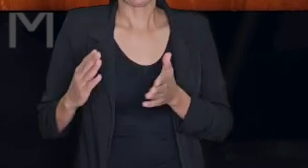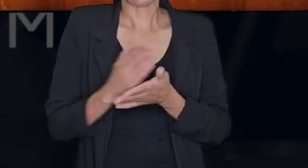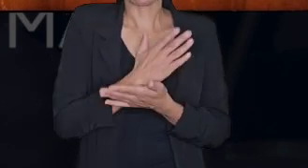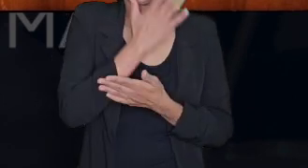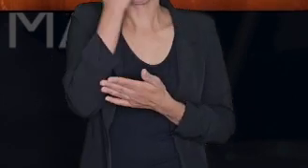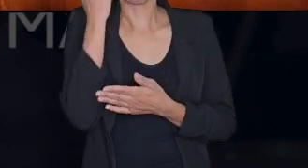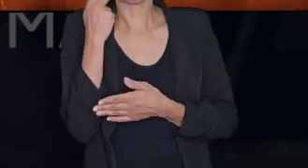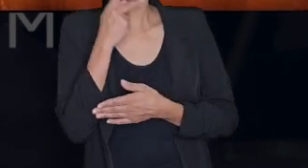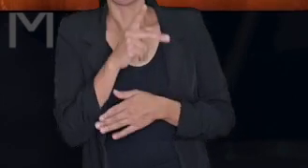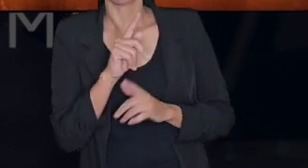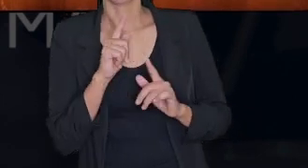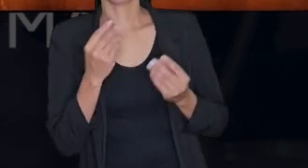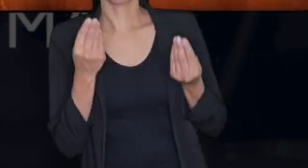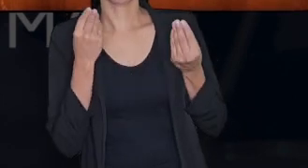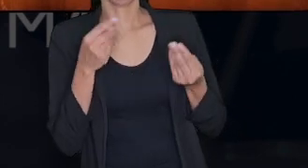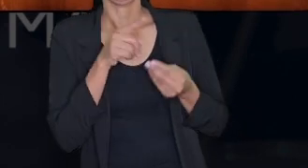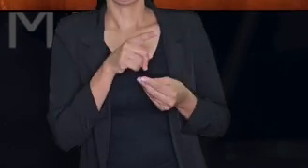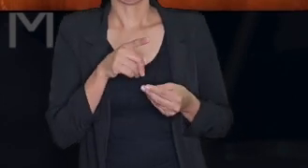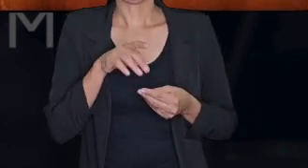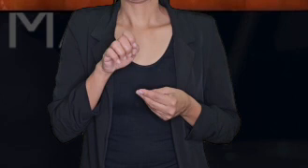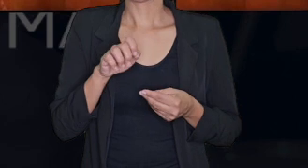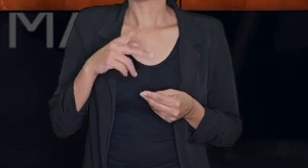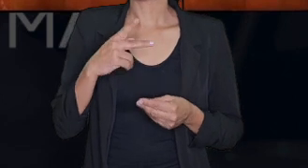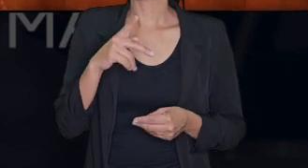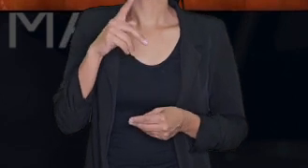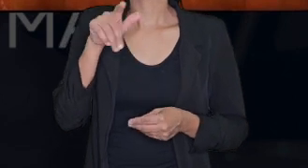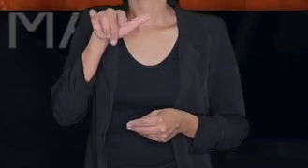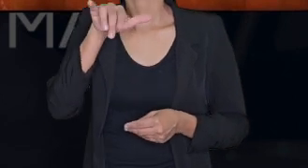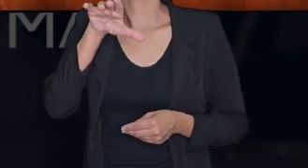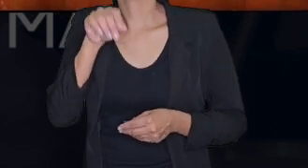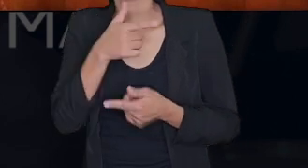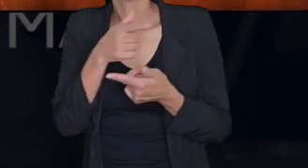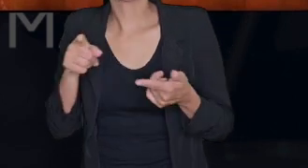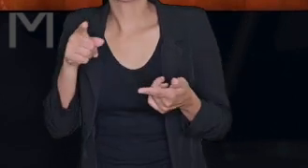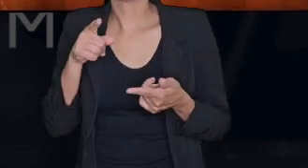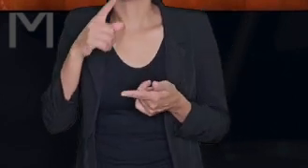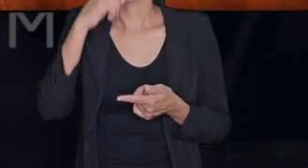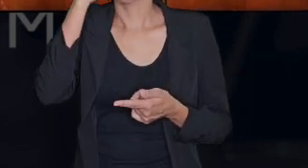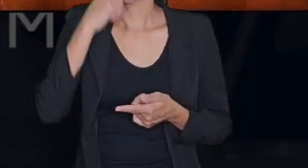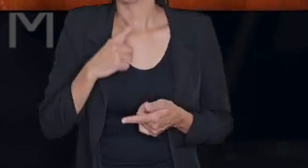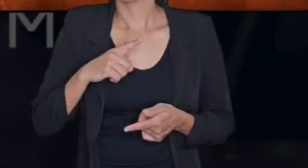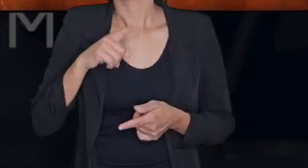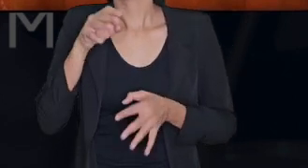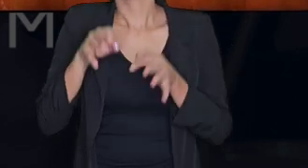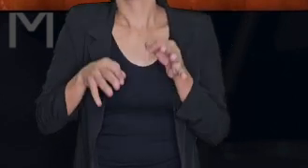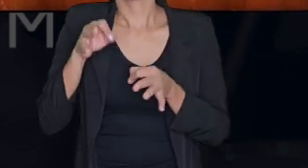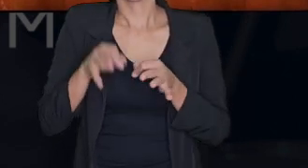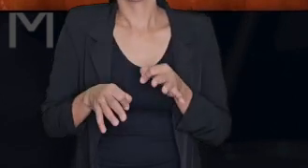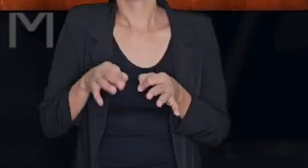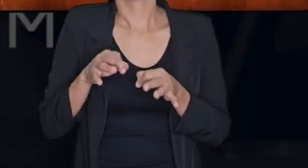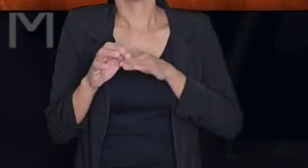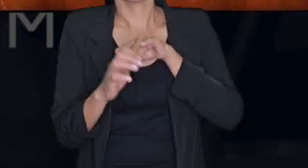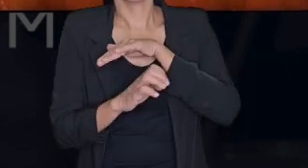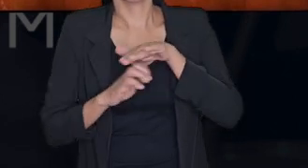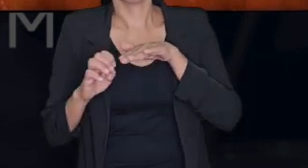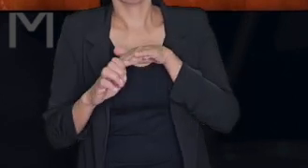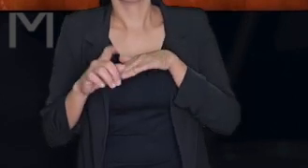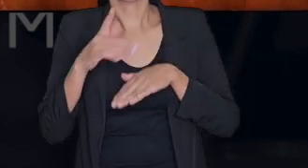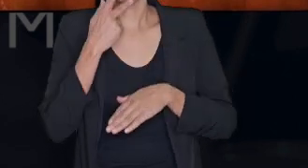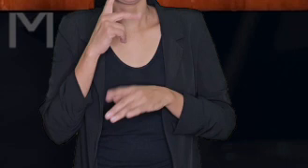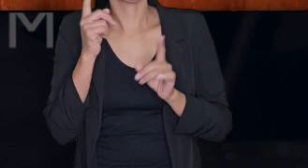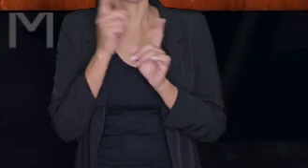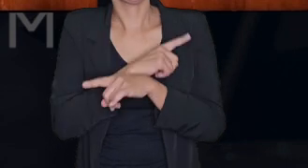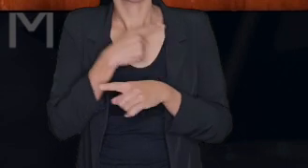falecido. Alguns mais puristas vão dizer que isso é uma aventura porque o espólio não tem personalidade jurídica. Discordo, porque a